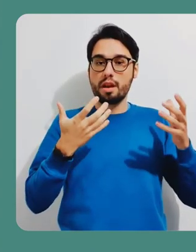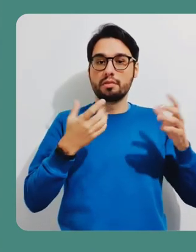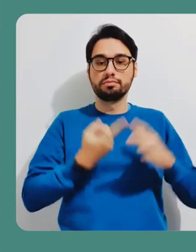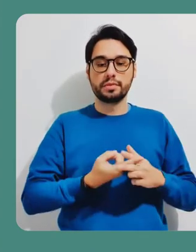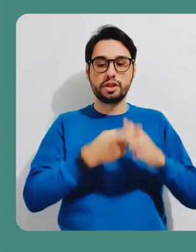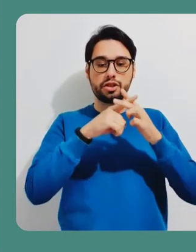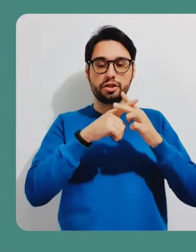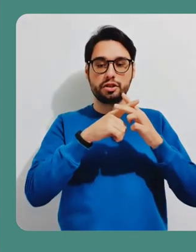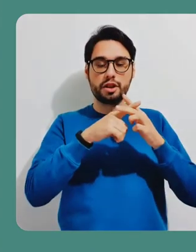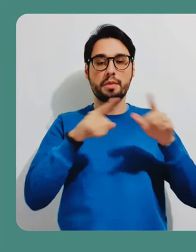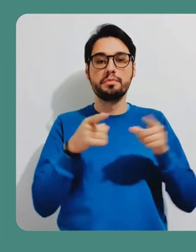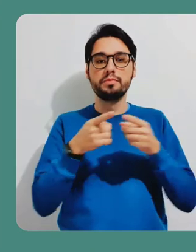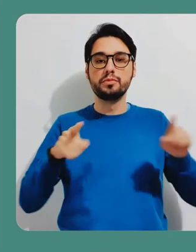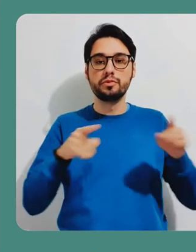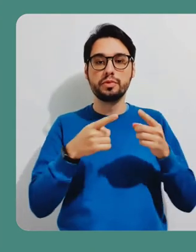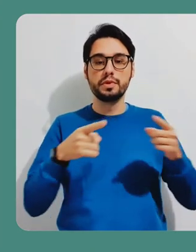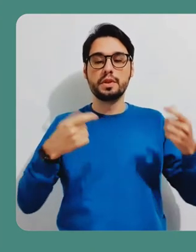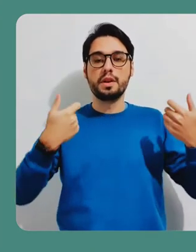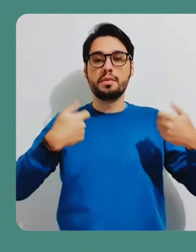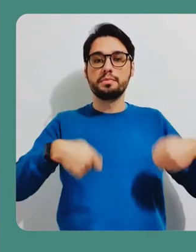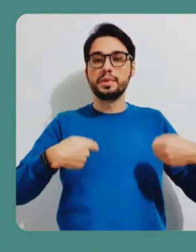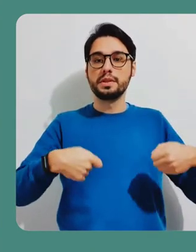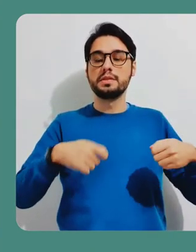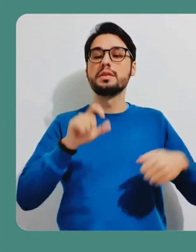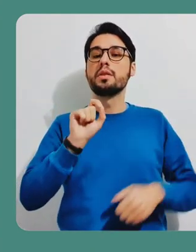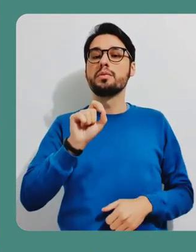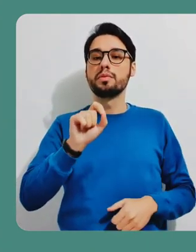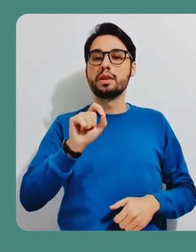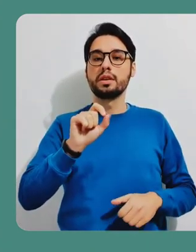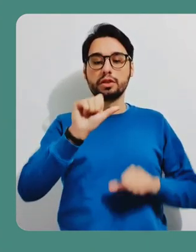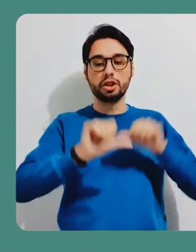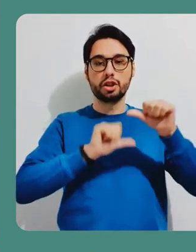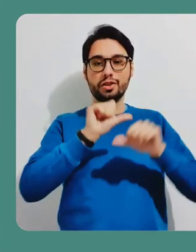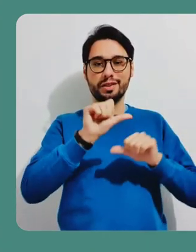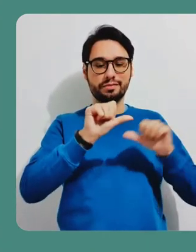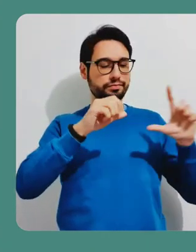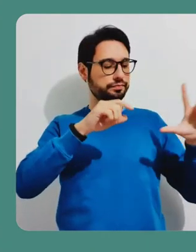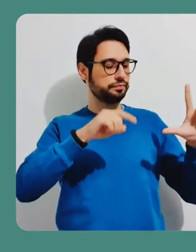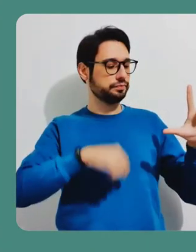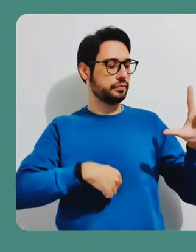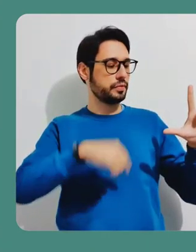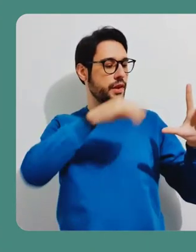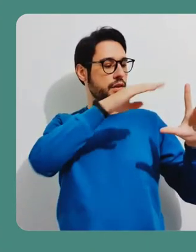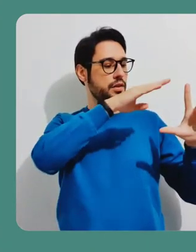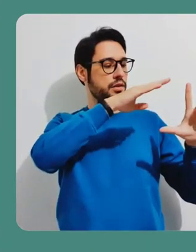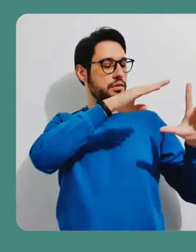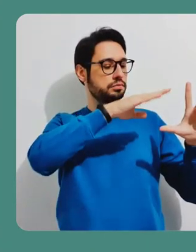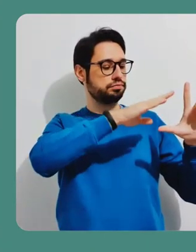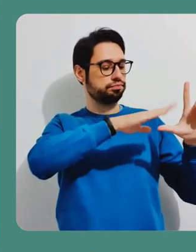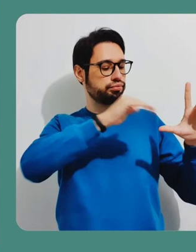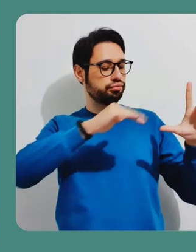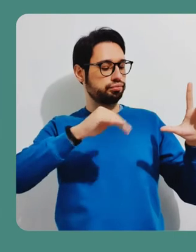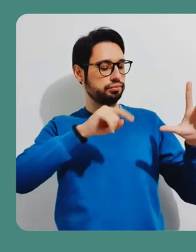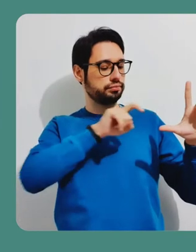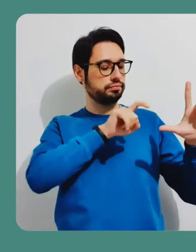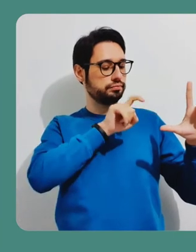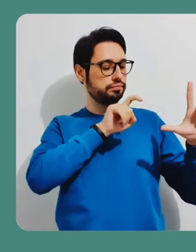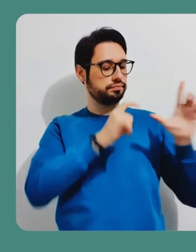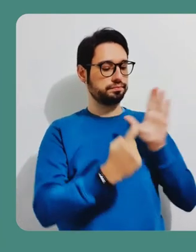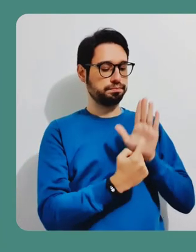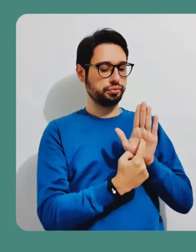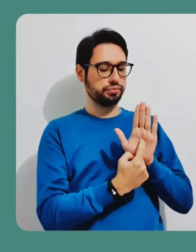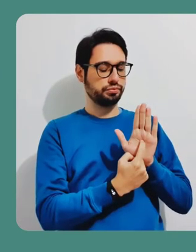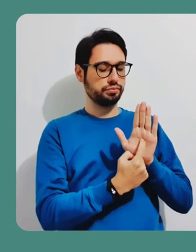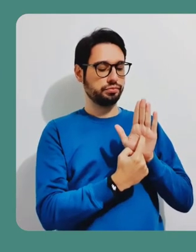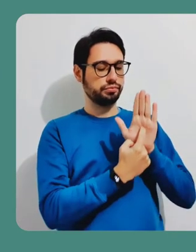como fundo do seu podcast você precisa segurar essa faixa nessa região e levá-la para a